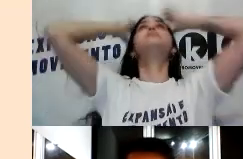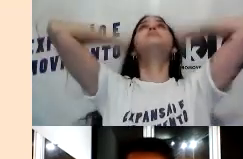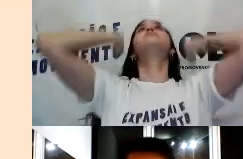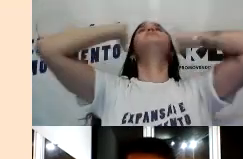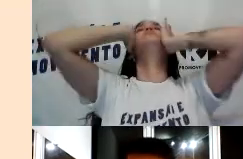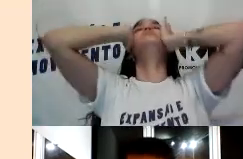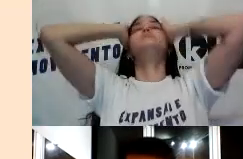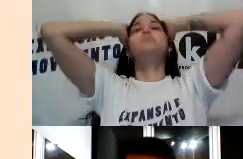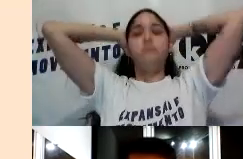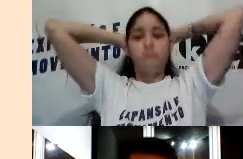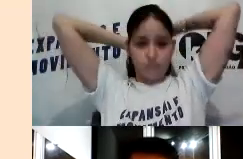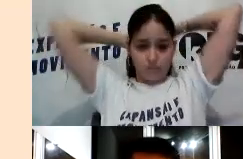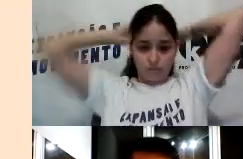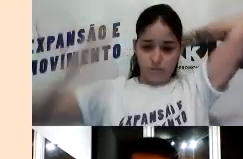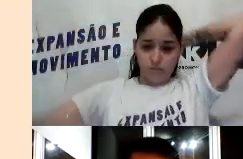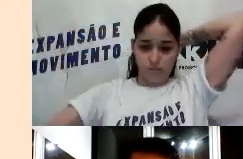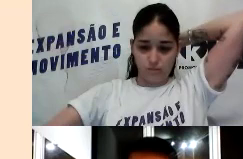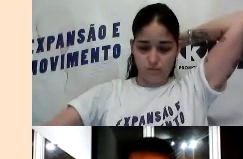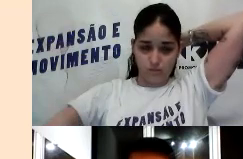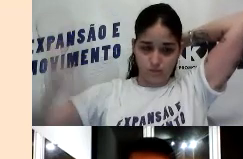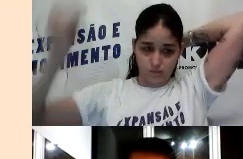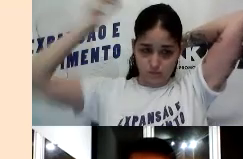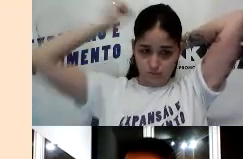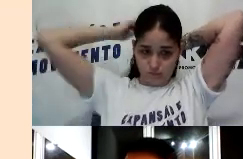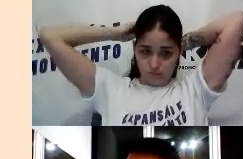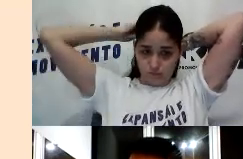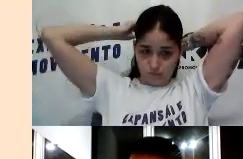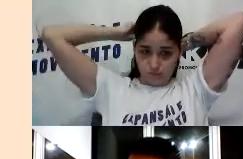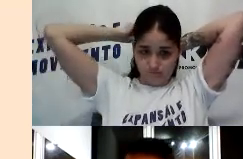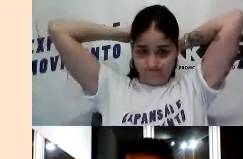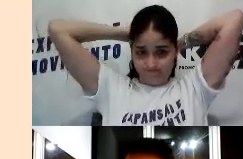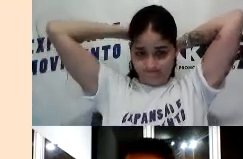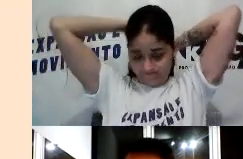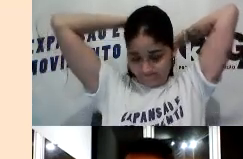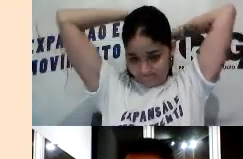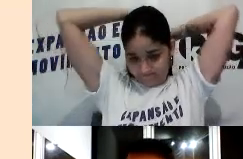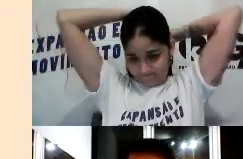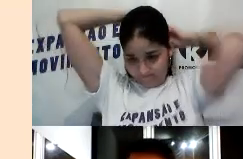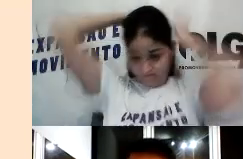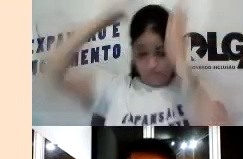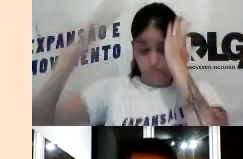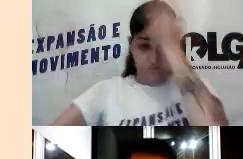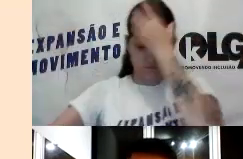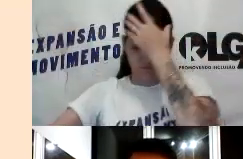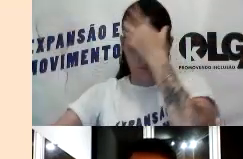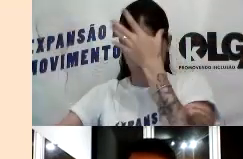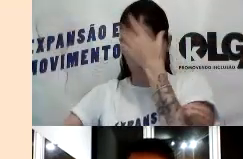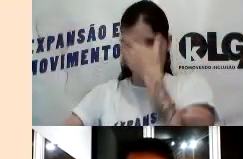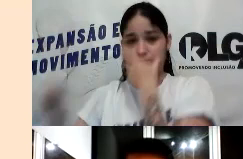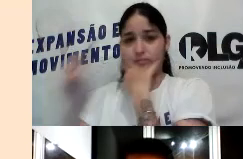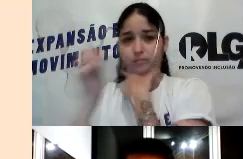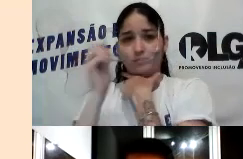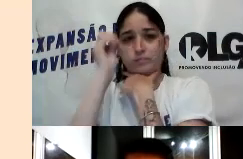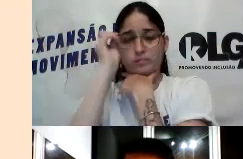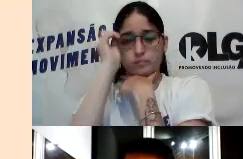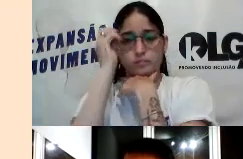familiares contando, muitas vezes com lágrimas, como foi a experiência de receber